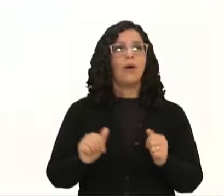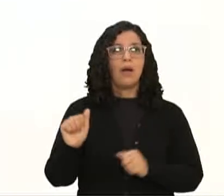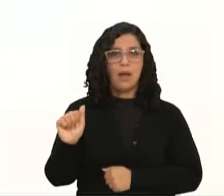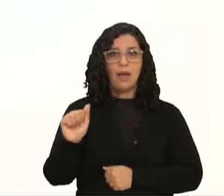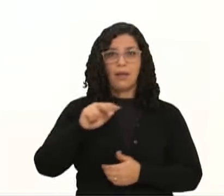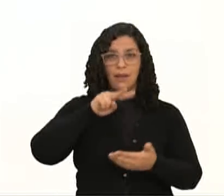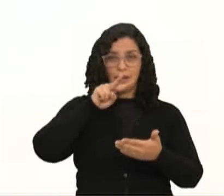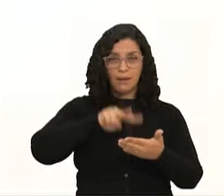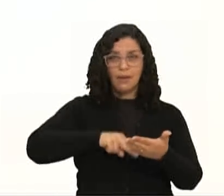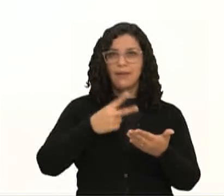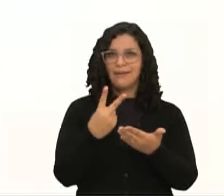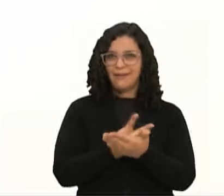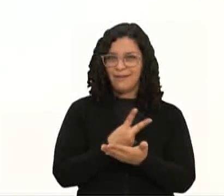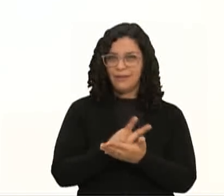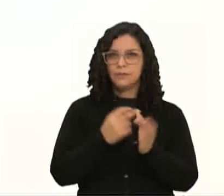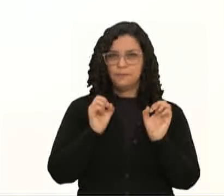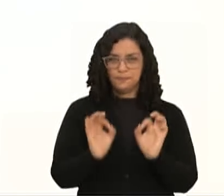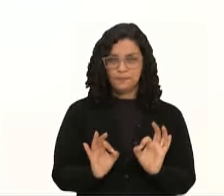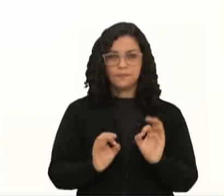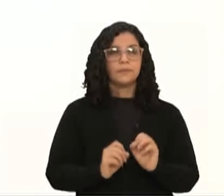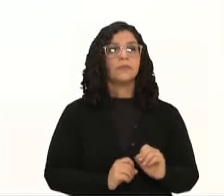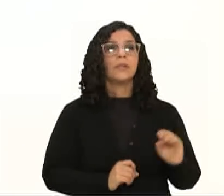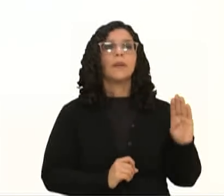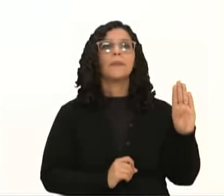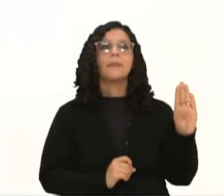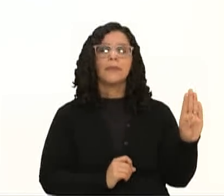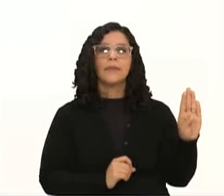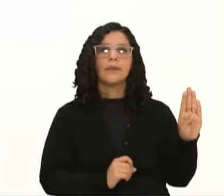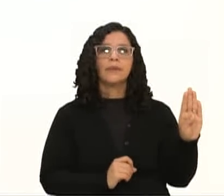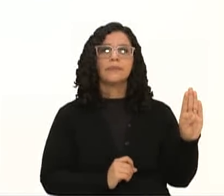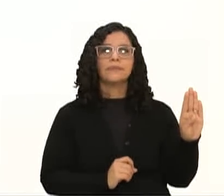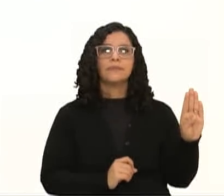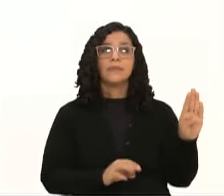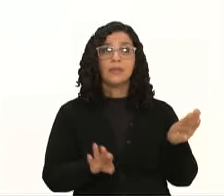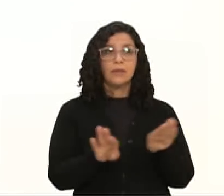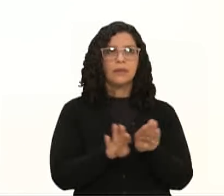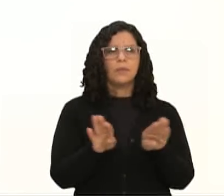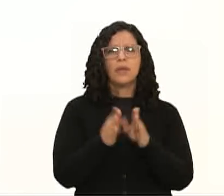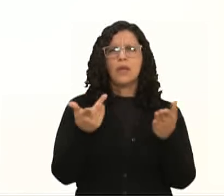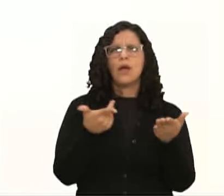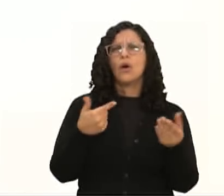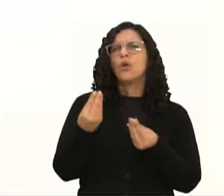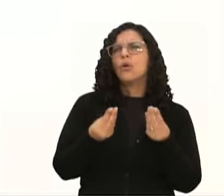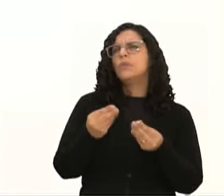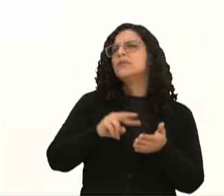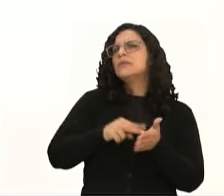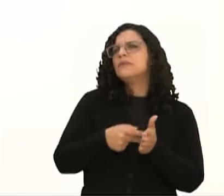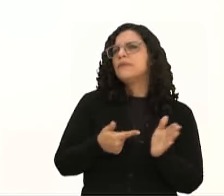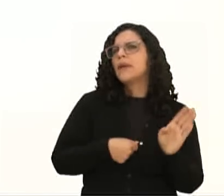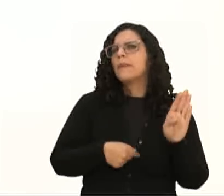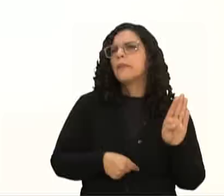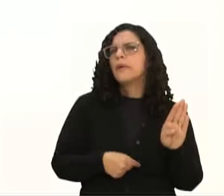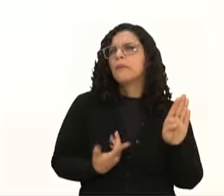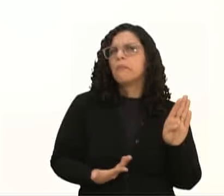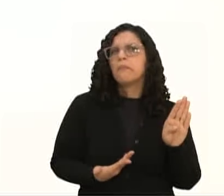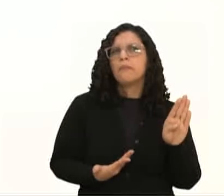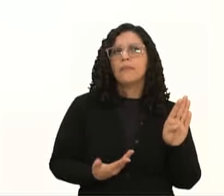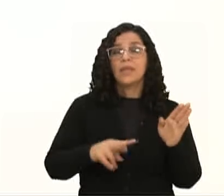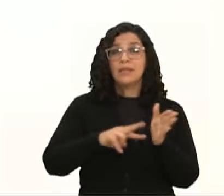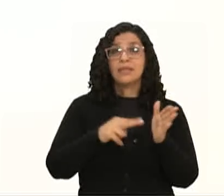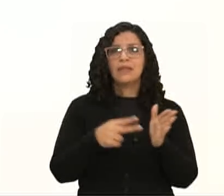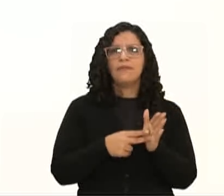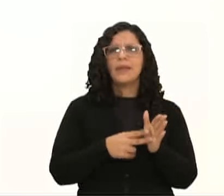A, misread quer dizer ler errado. Letter B, left out. Left out quer dizer, ó,